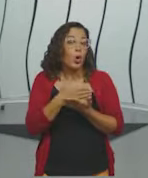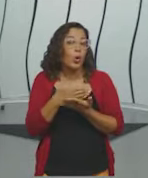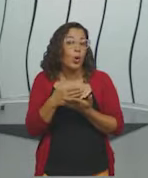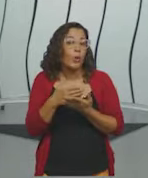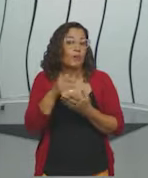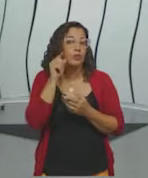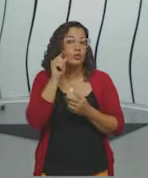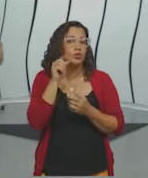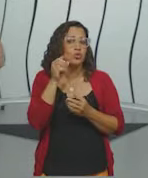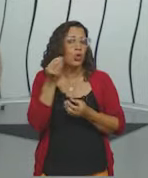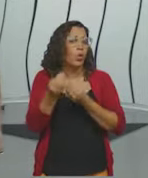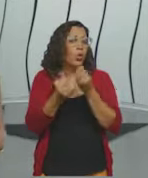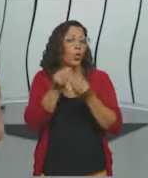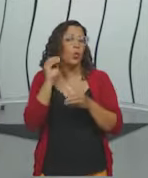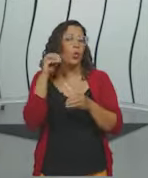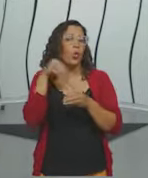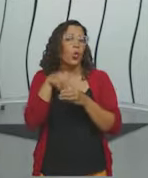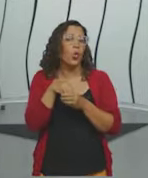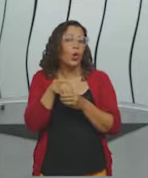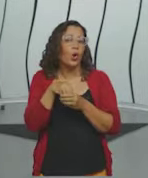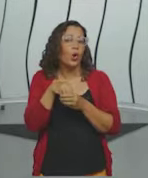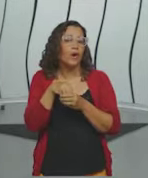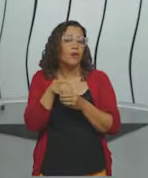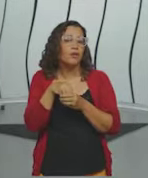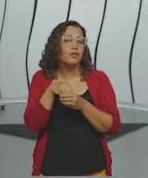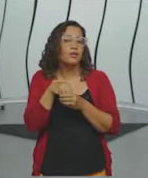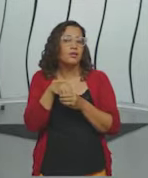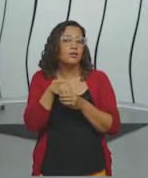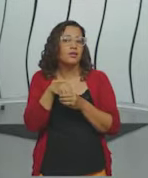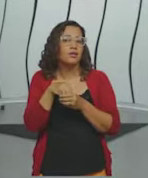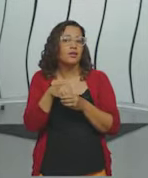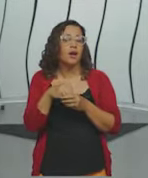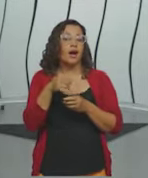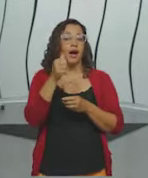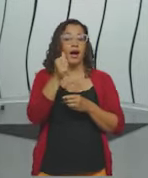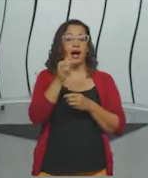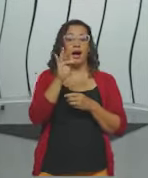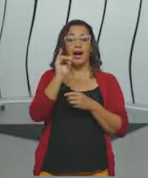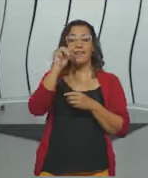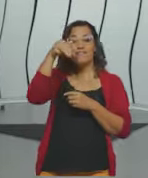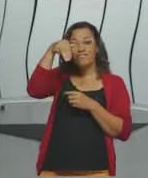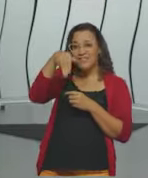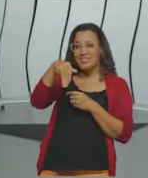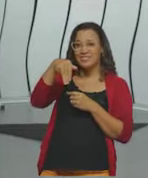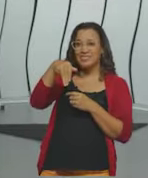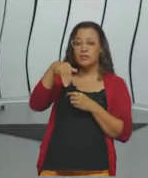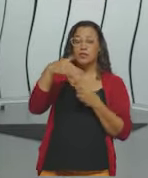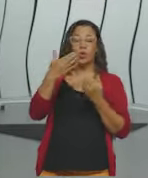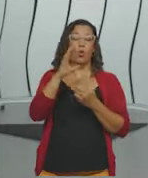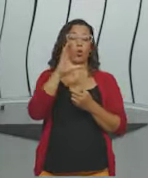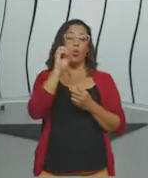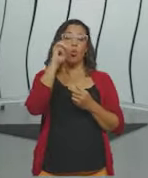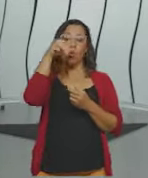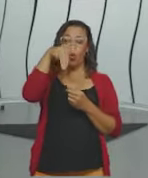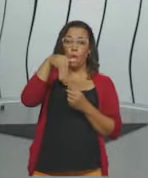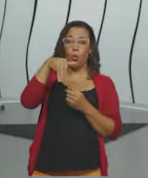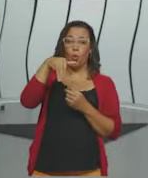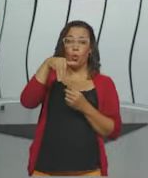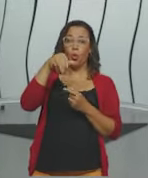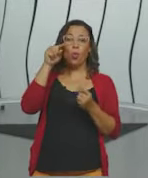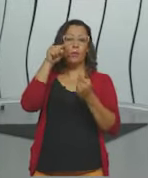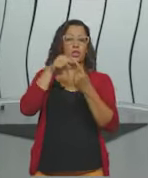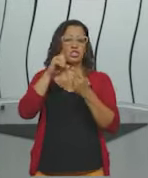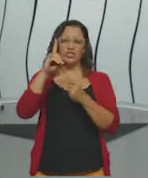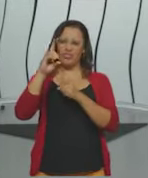seu efeito, introduza ele com a fim de ou com o objetivo de, que